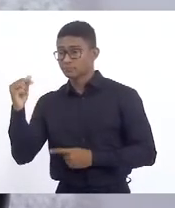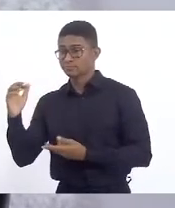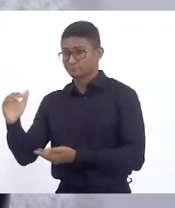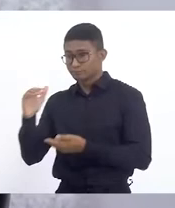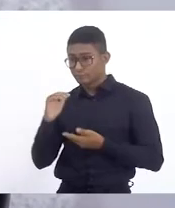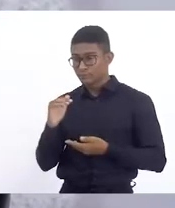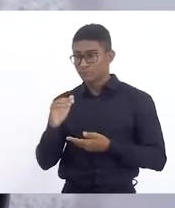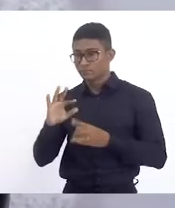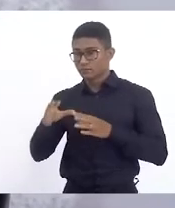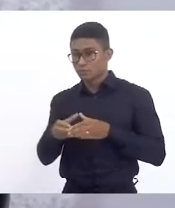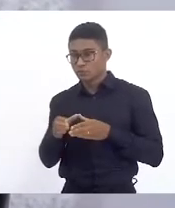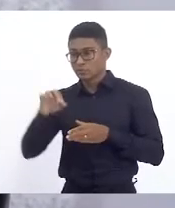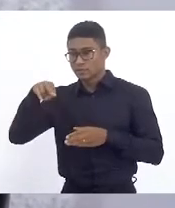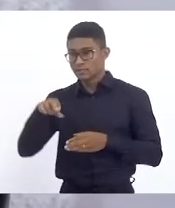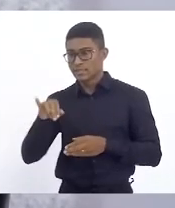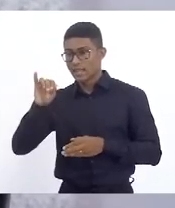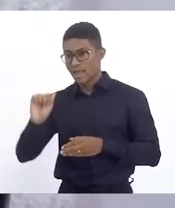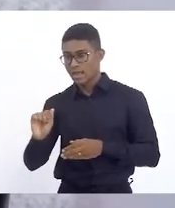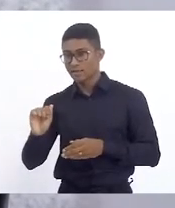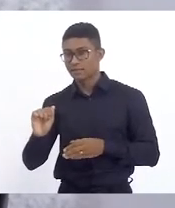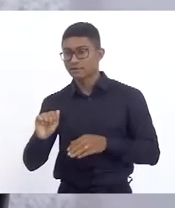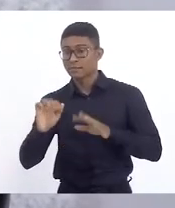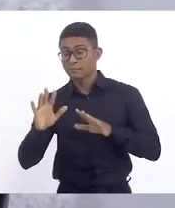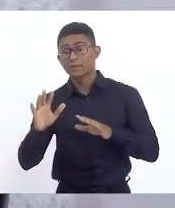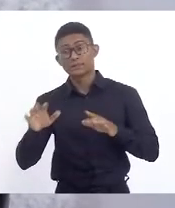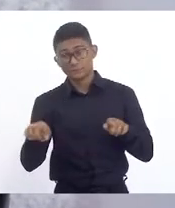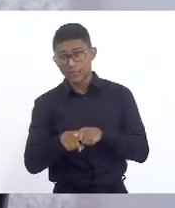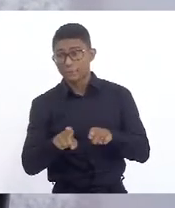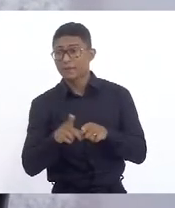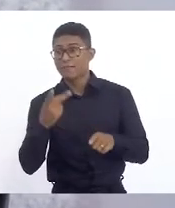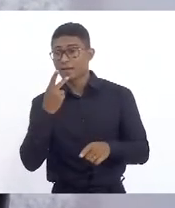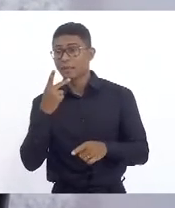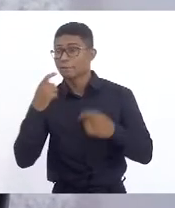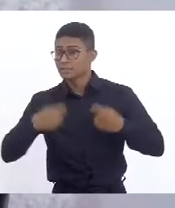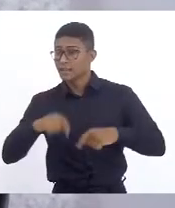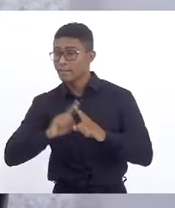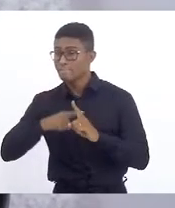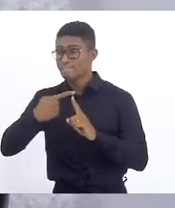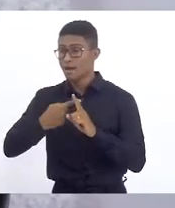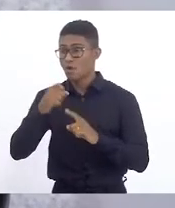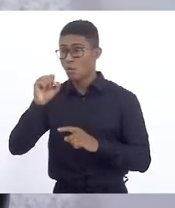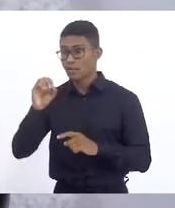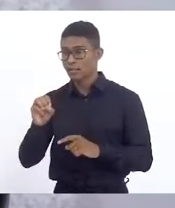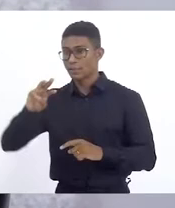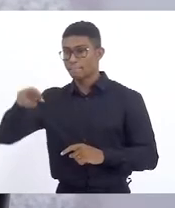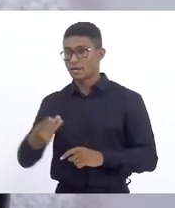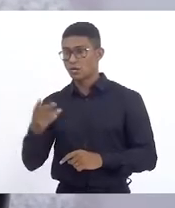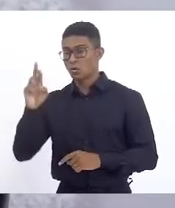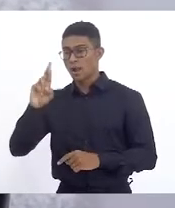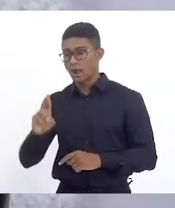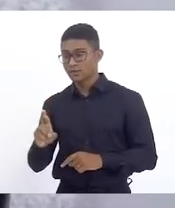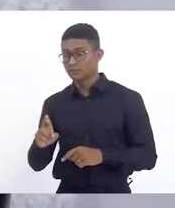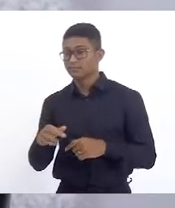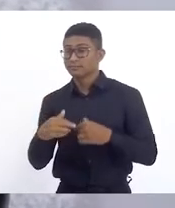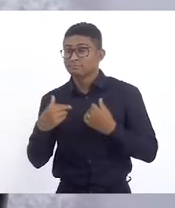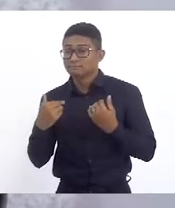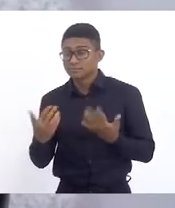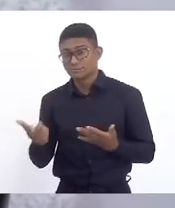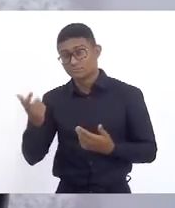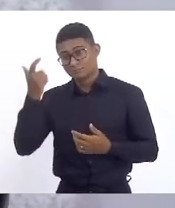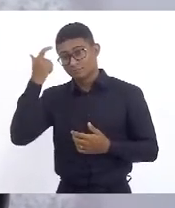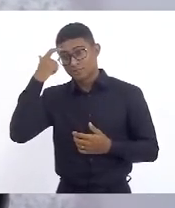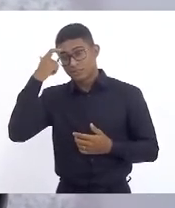SEDAI, mas já se fala em mais R$80 milhões para operar, então seria R$180 milhões. Para um projeto que, de repente, se